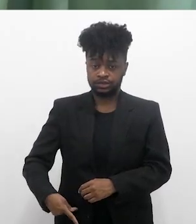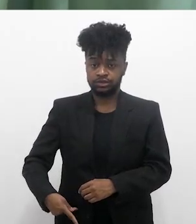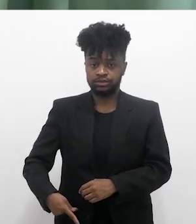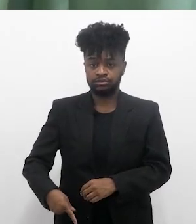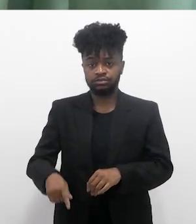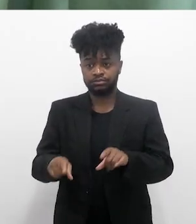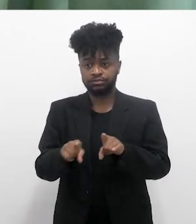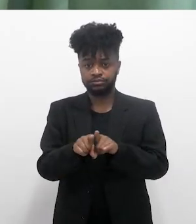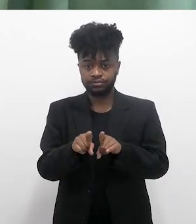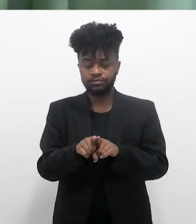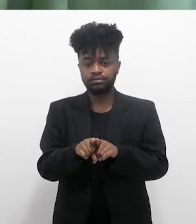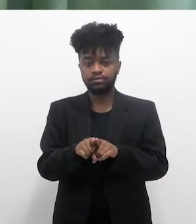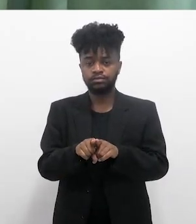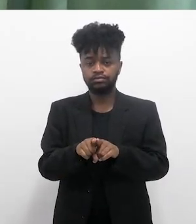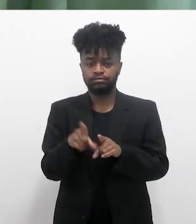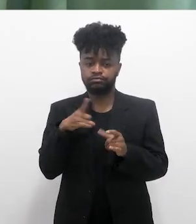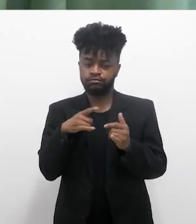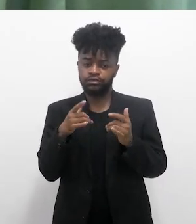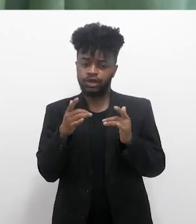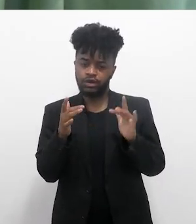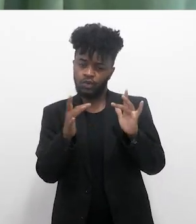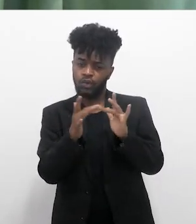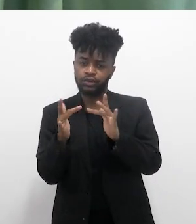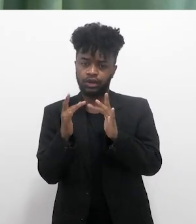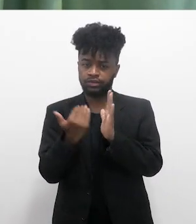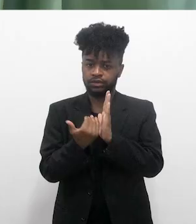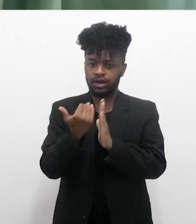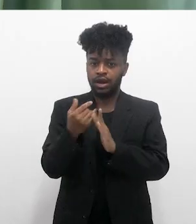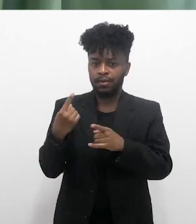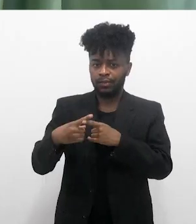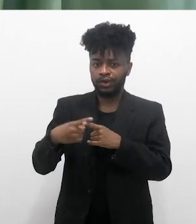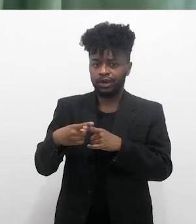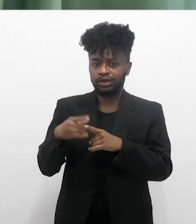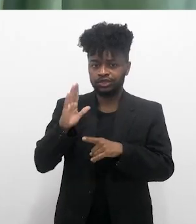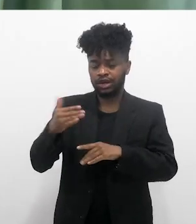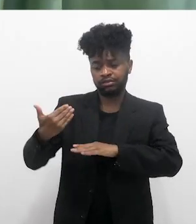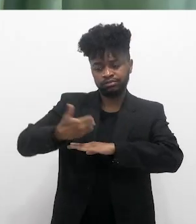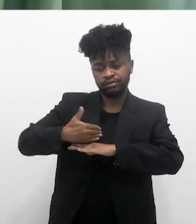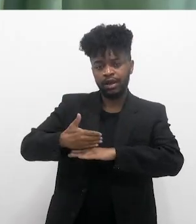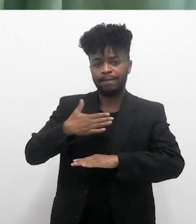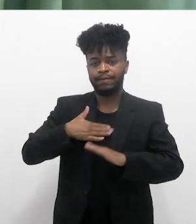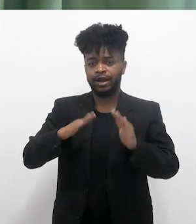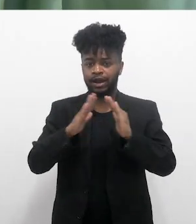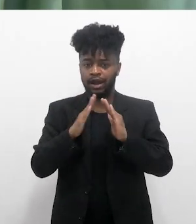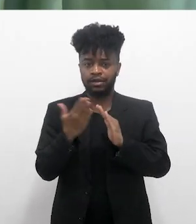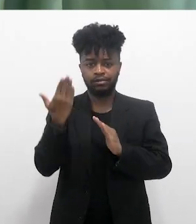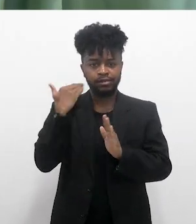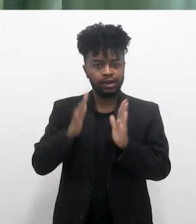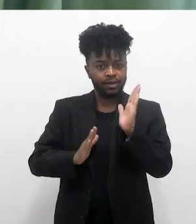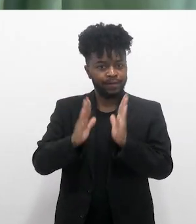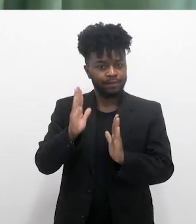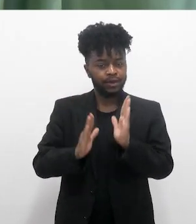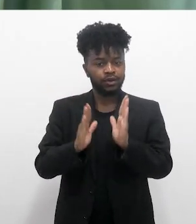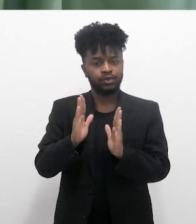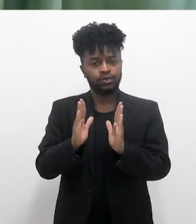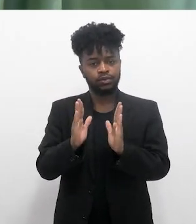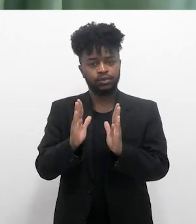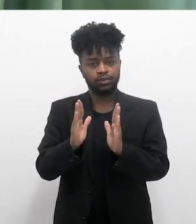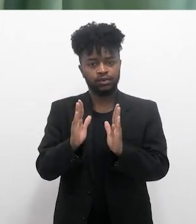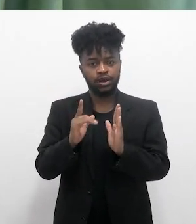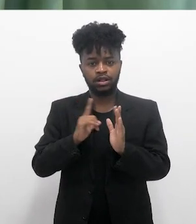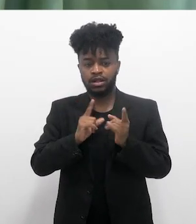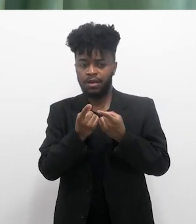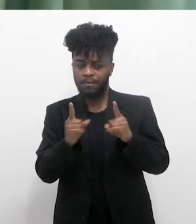inclusive, uma afinidade maior, porque ele frequentou muito a minha casa na época das